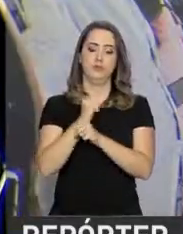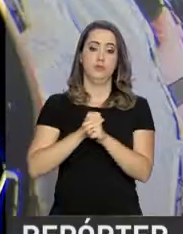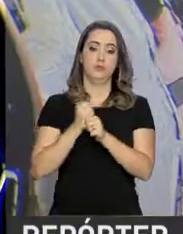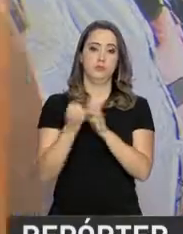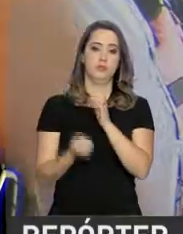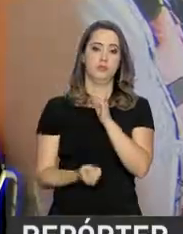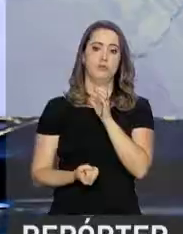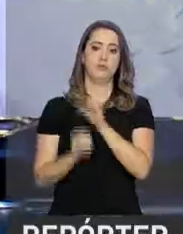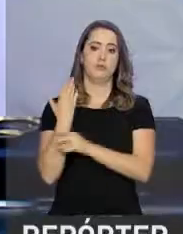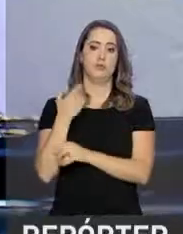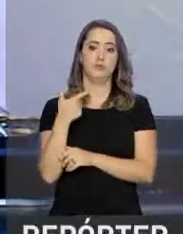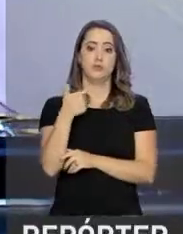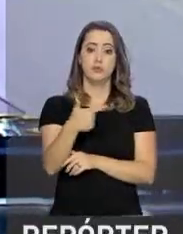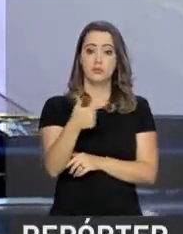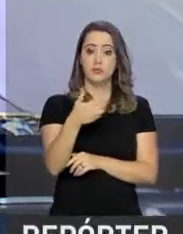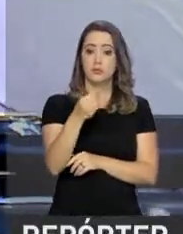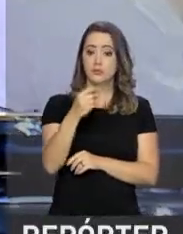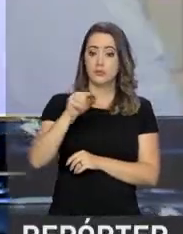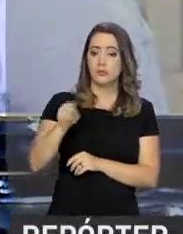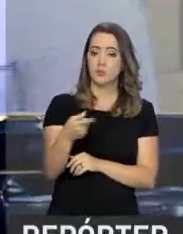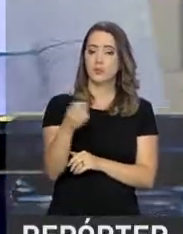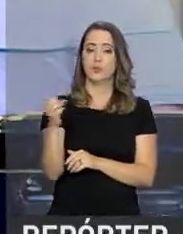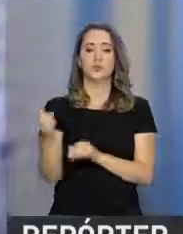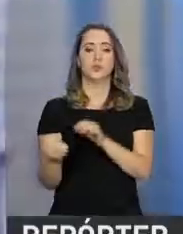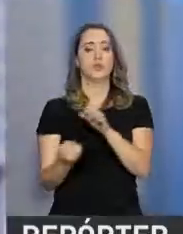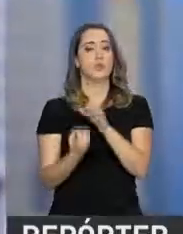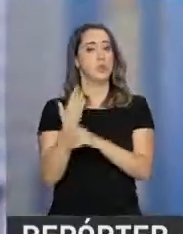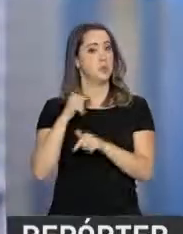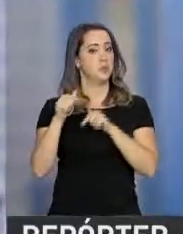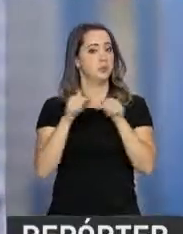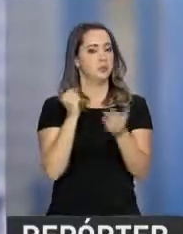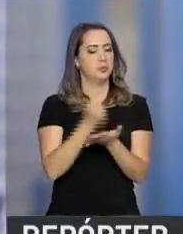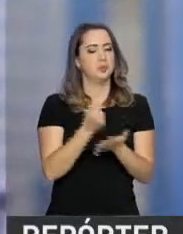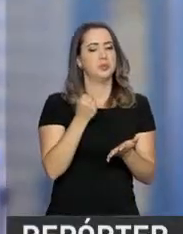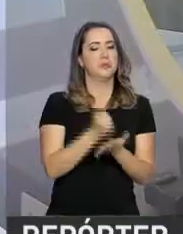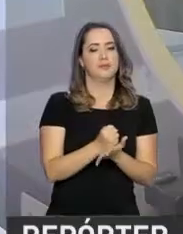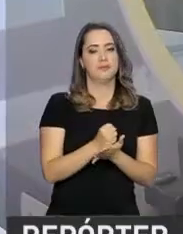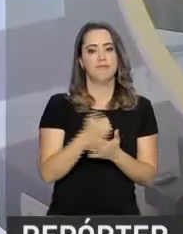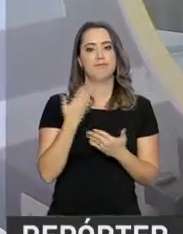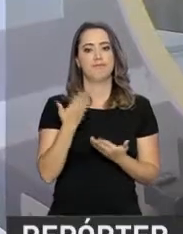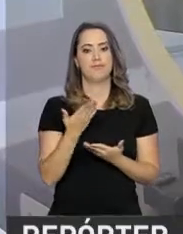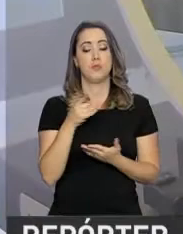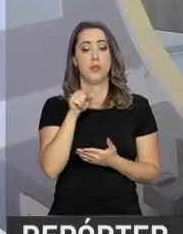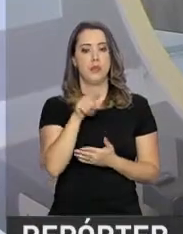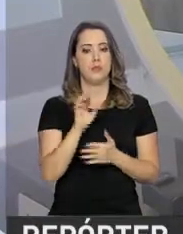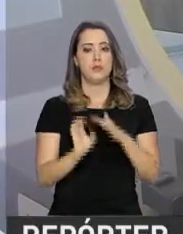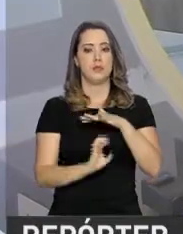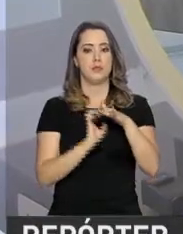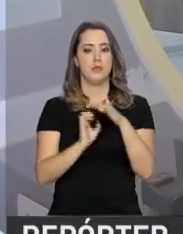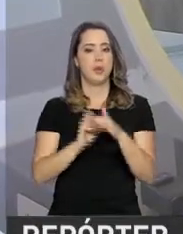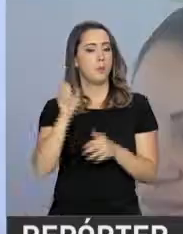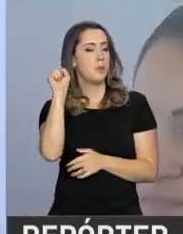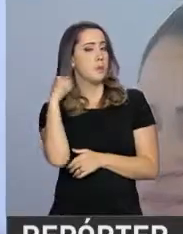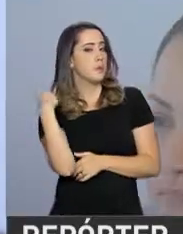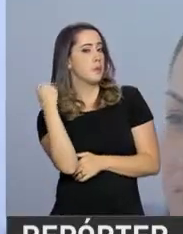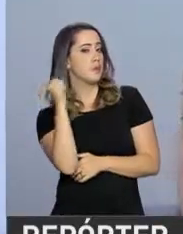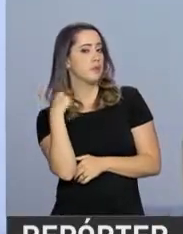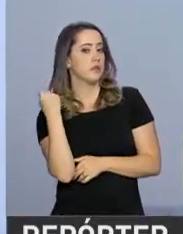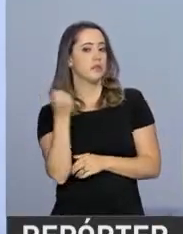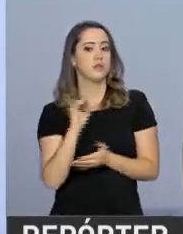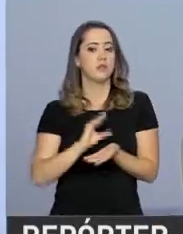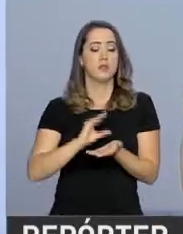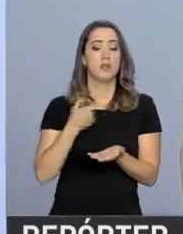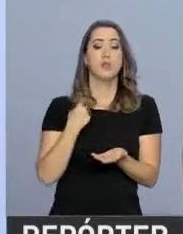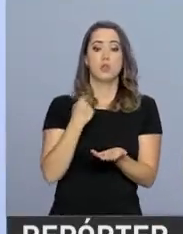foram criados mais de 200 mil postos de trabalho com carteira assinada. Esse empresário e cabeleireiro que